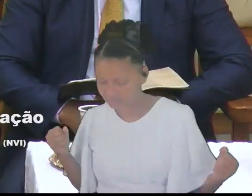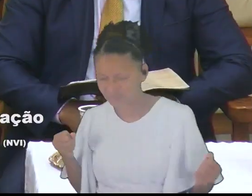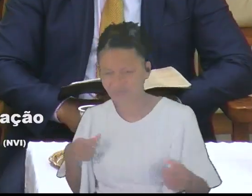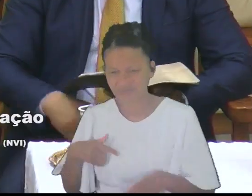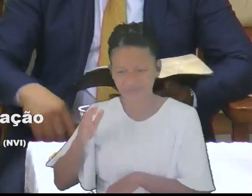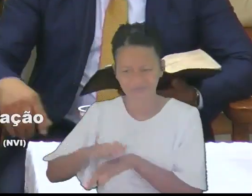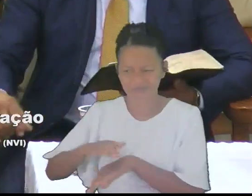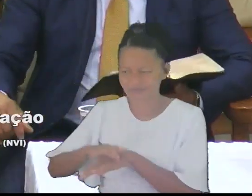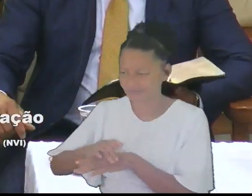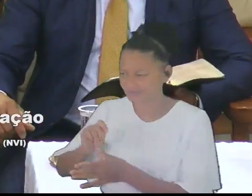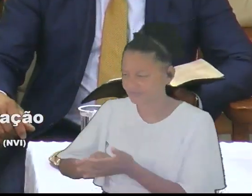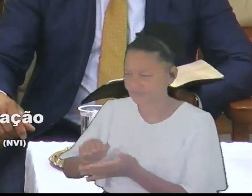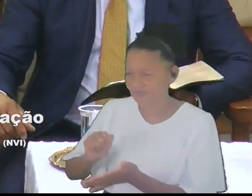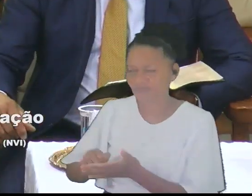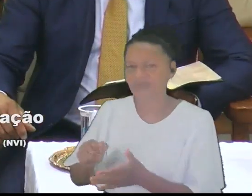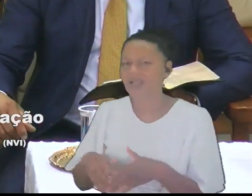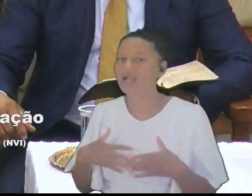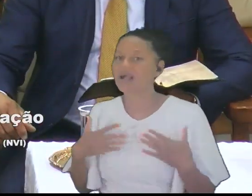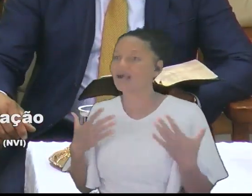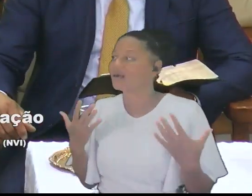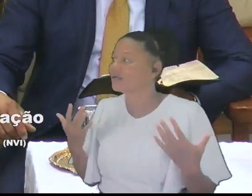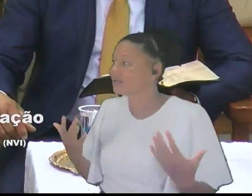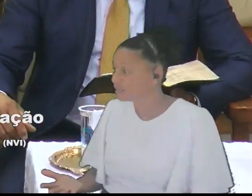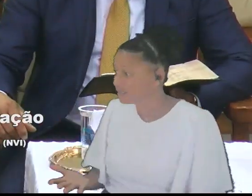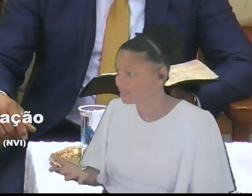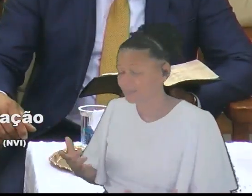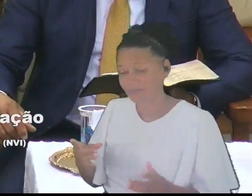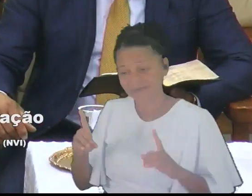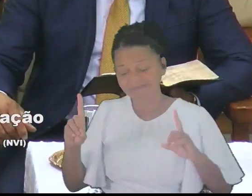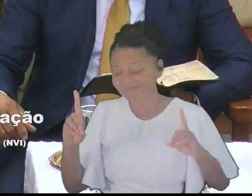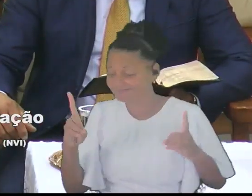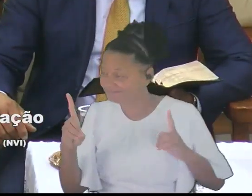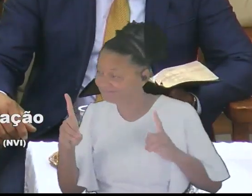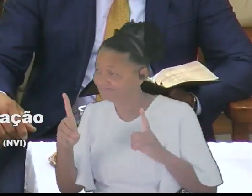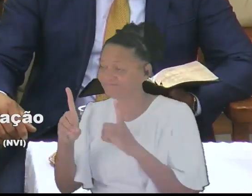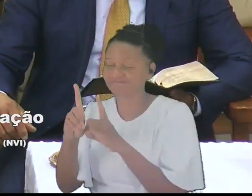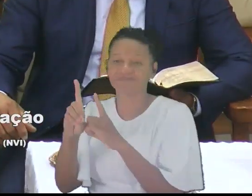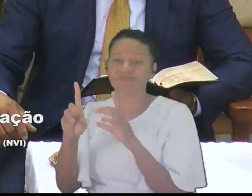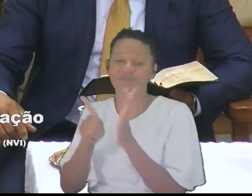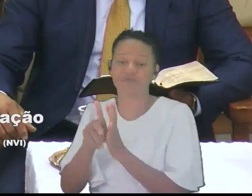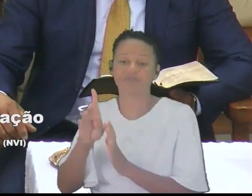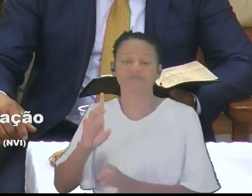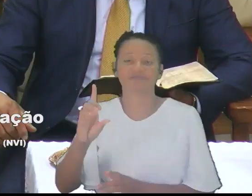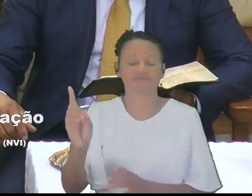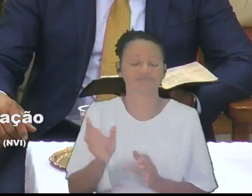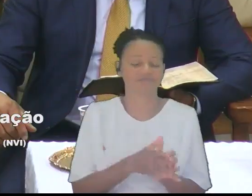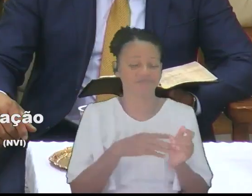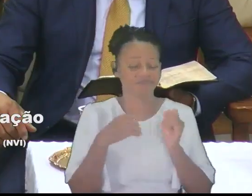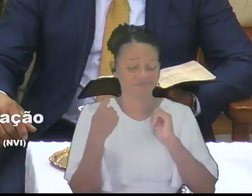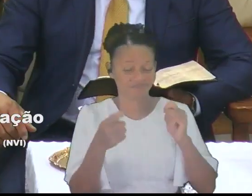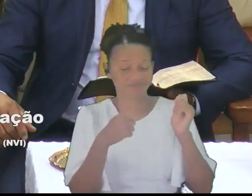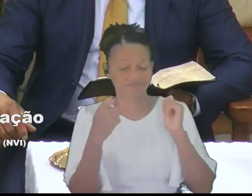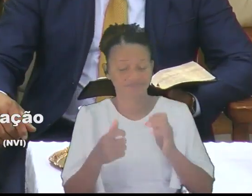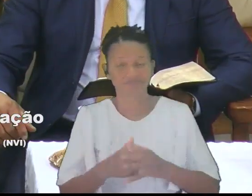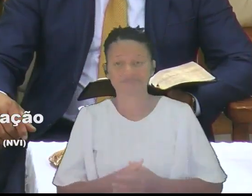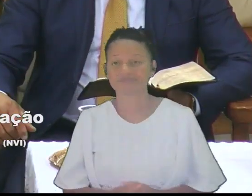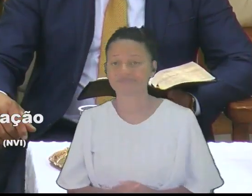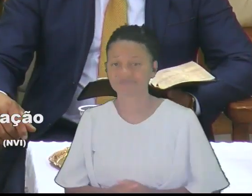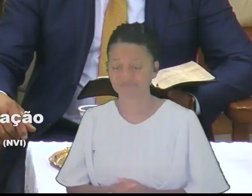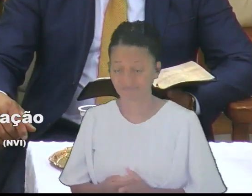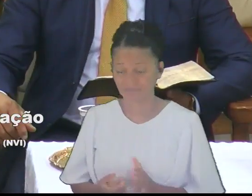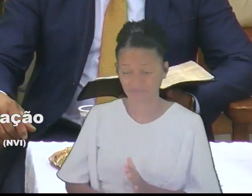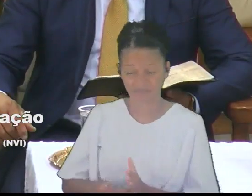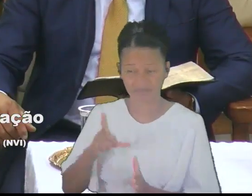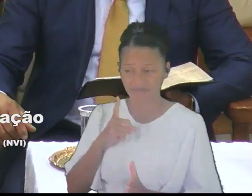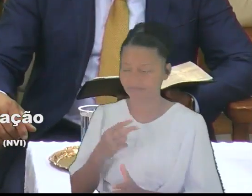autor da carta aos Hebreus diz, assim, aproximemo-nos de Deus. Aleluia. Antes